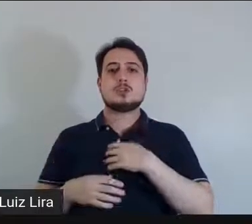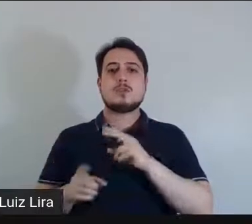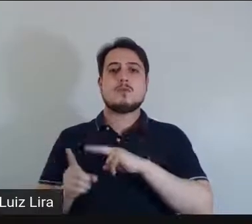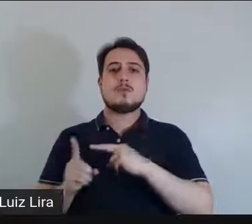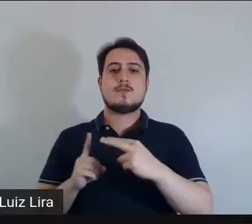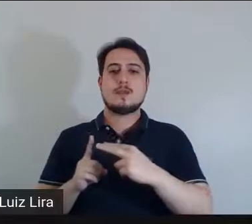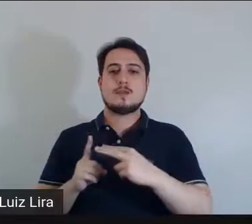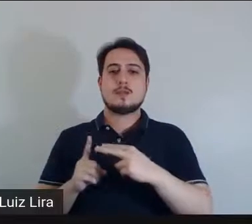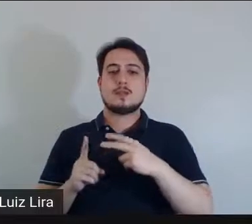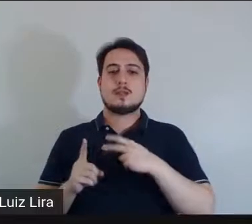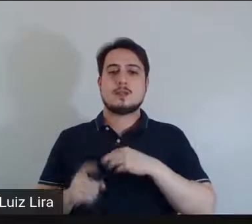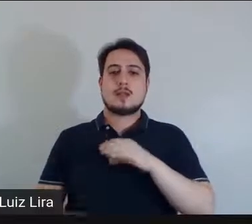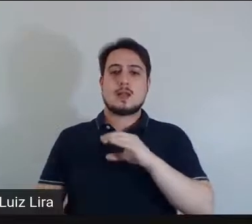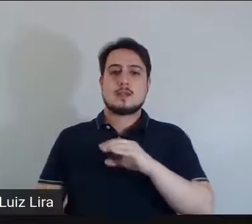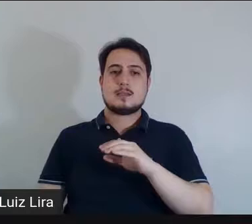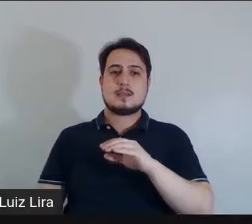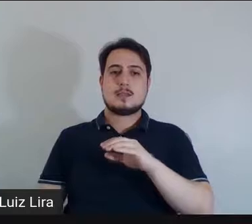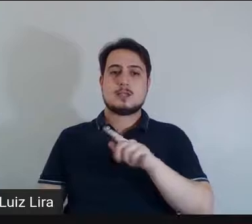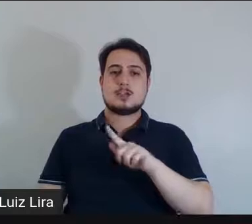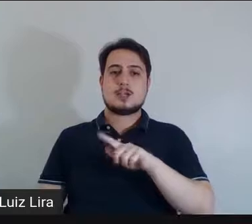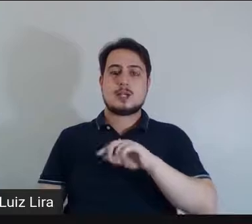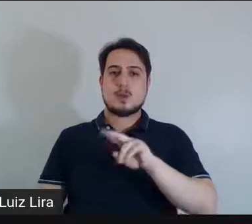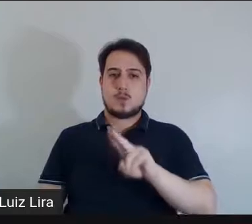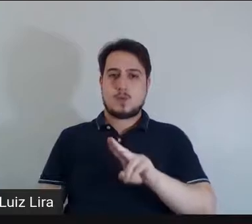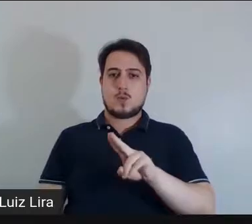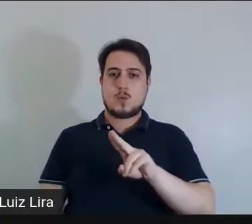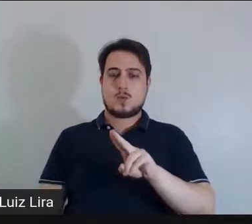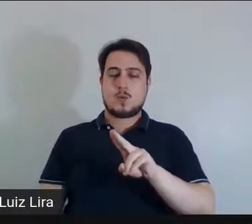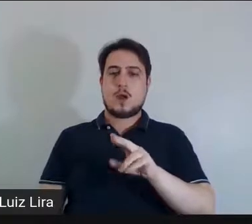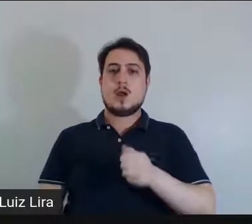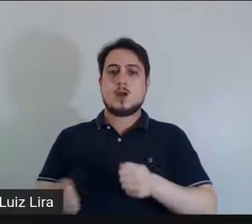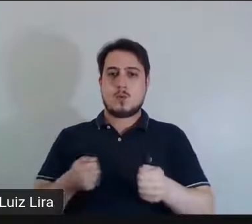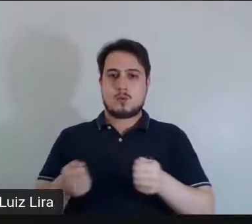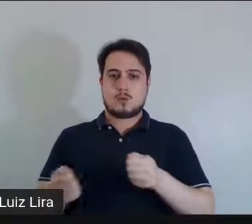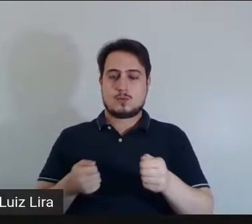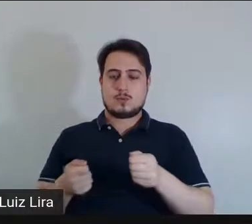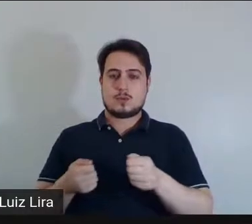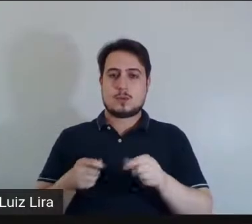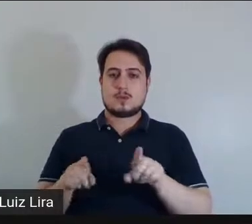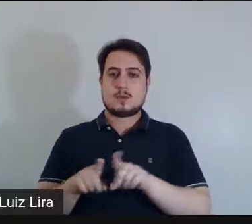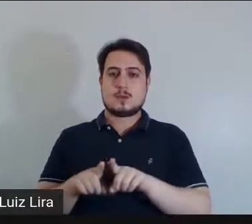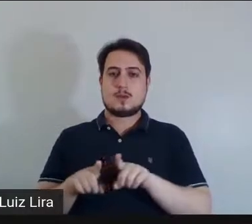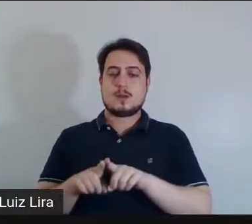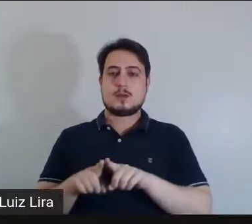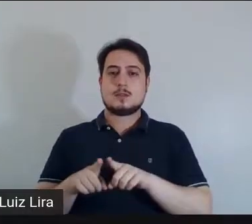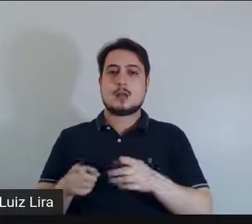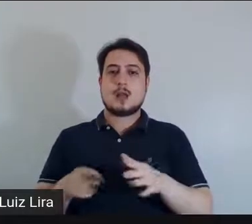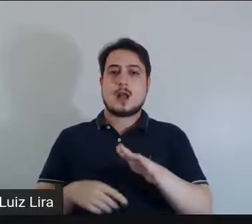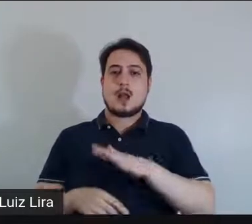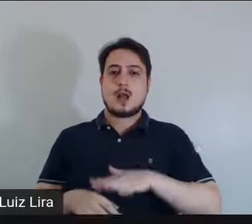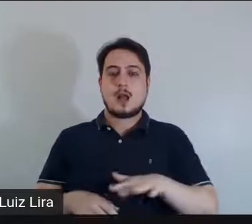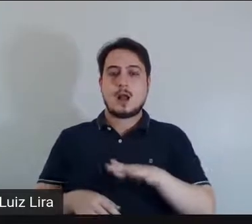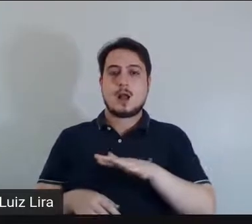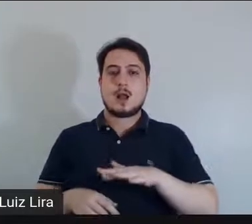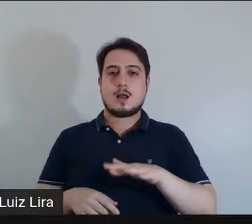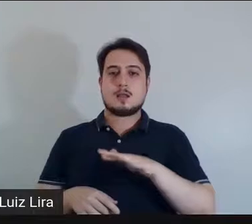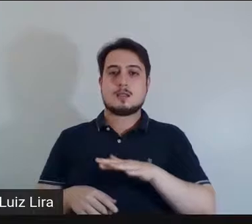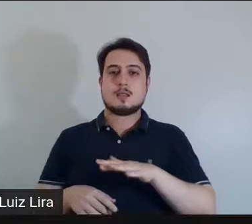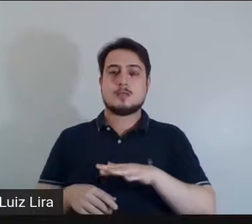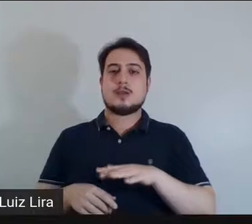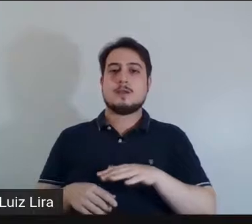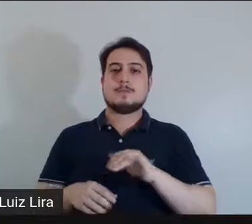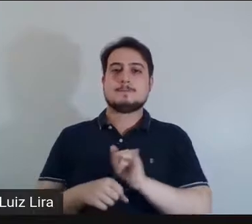da CGU e talvez, se você puder expandir, dos órgãos de controle quanto à tempestividade da adoção das